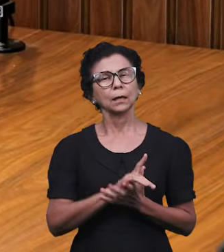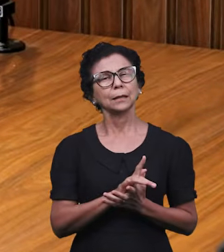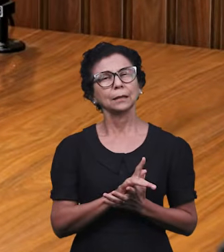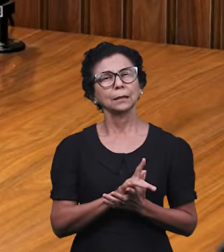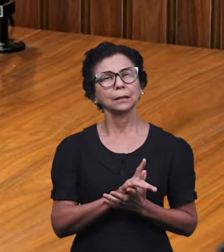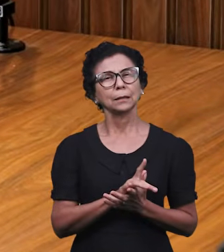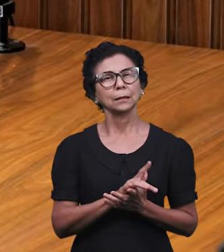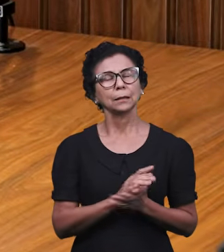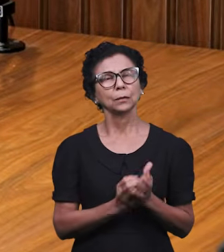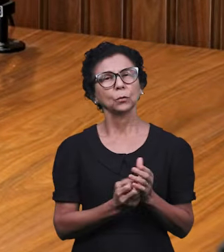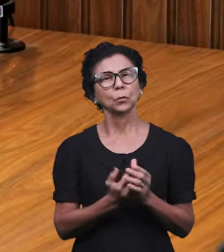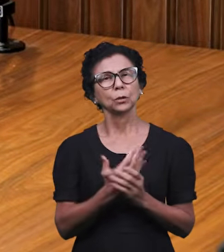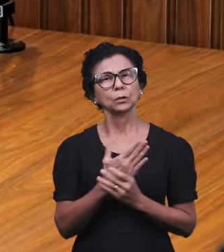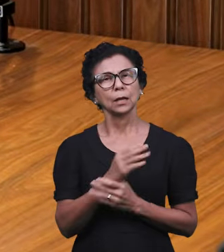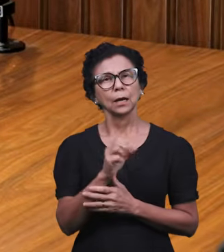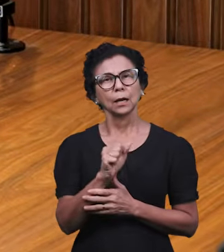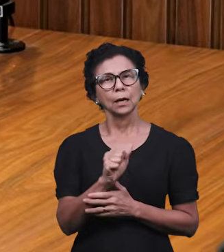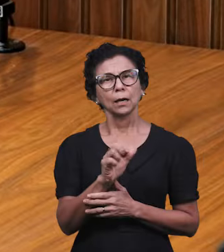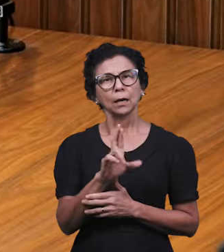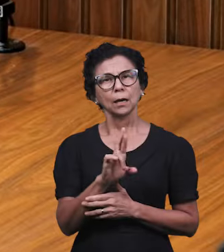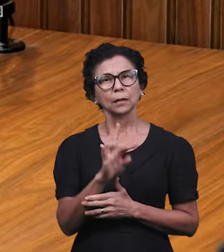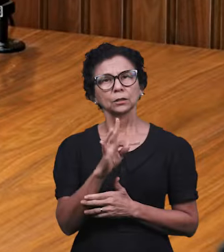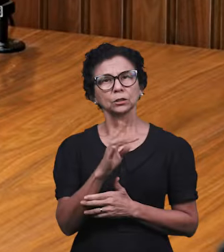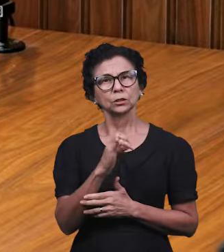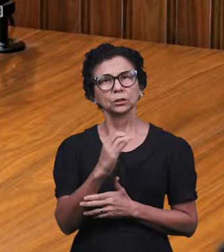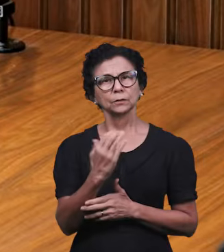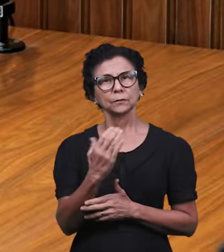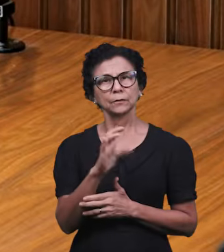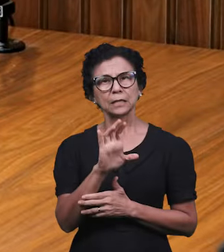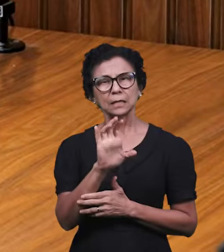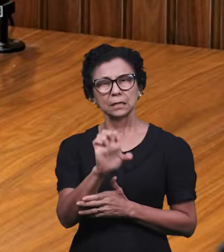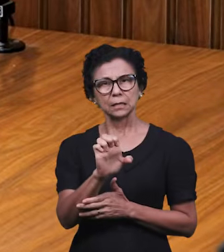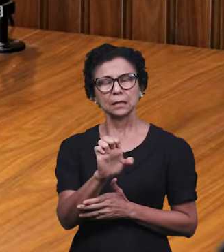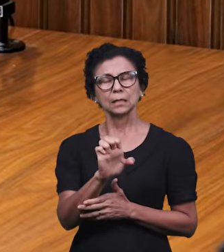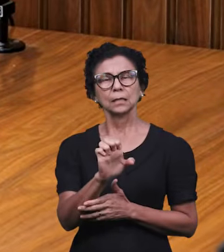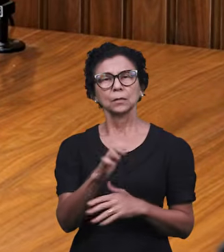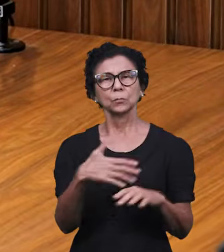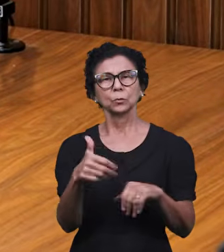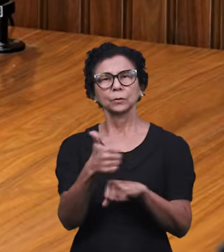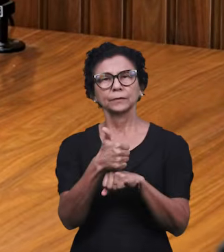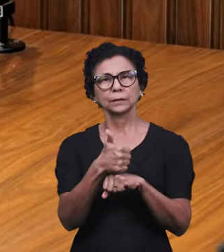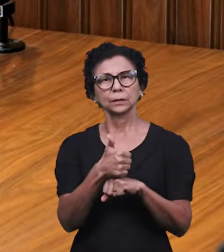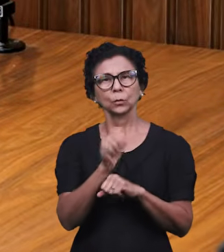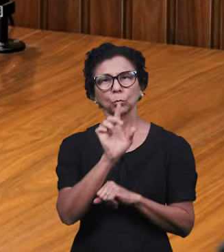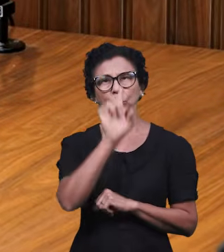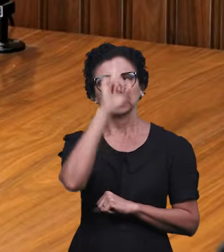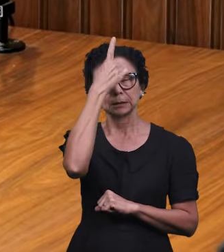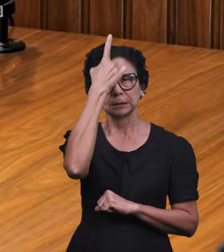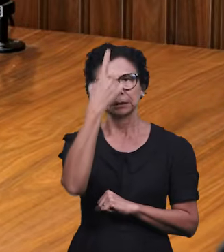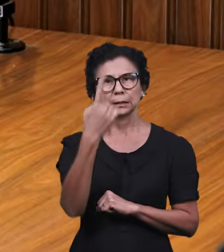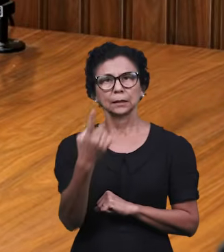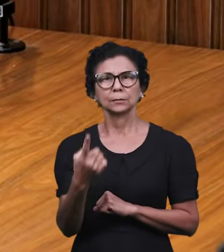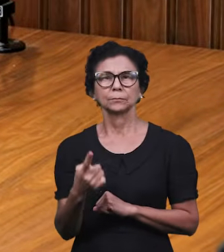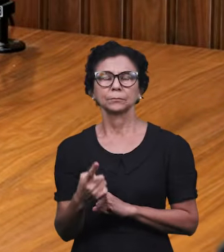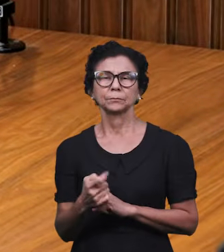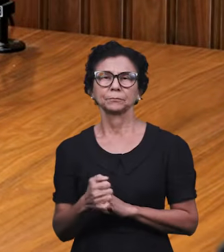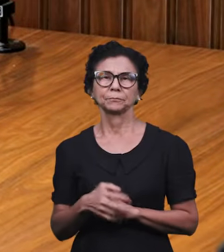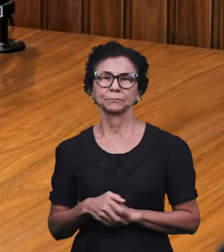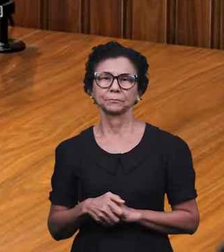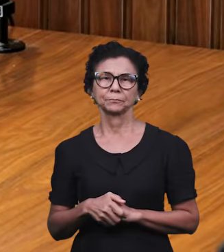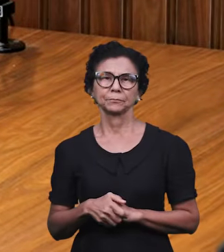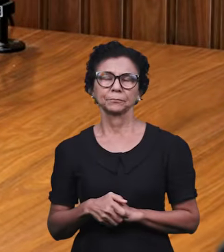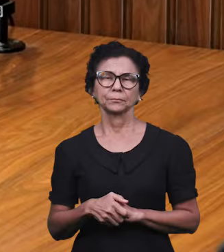como origem, né, o artífice, aquele que ele gera algo, cria inovador. Já a parte